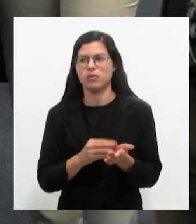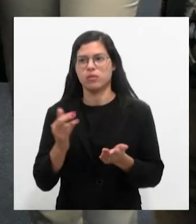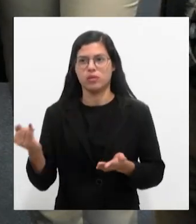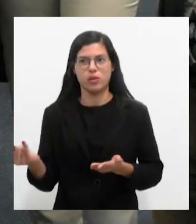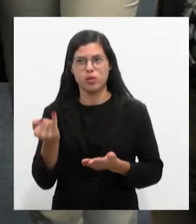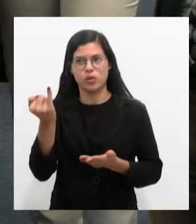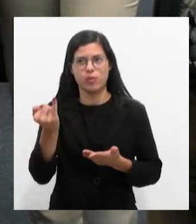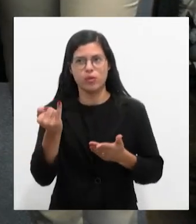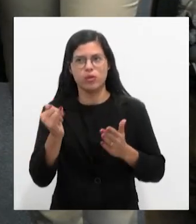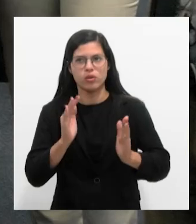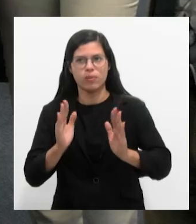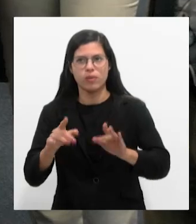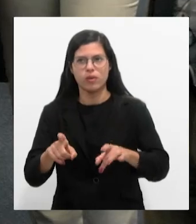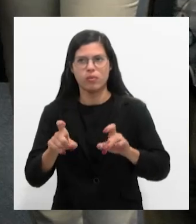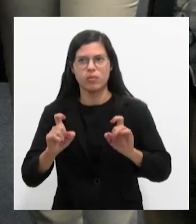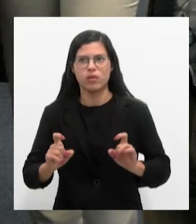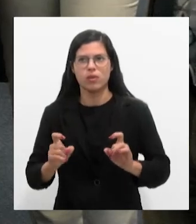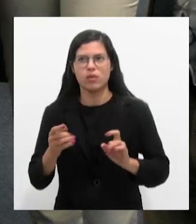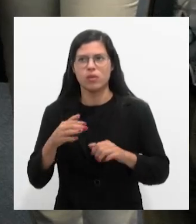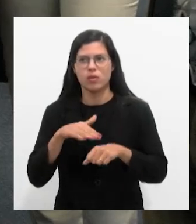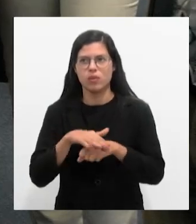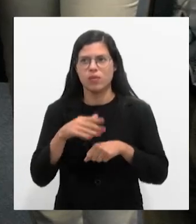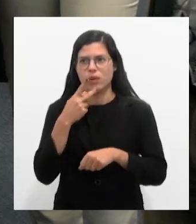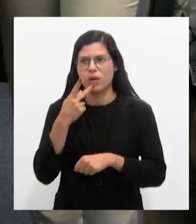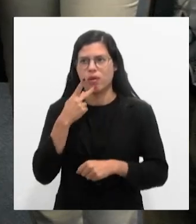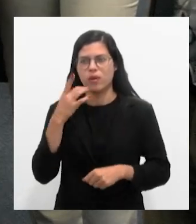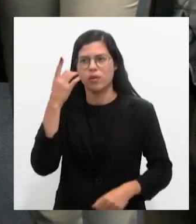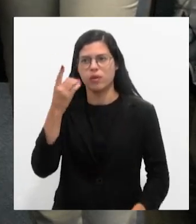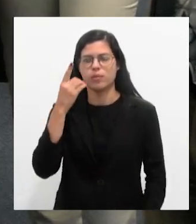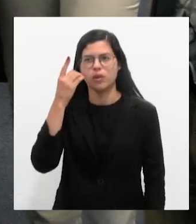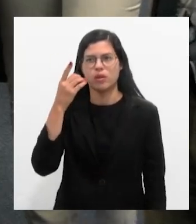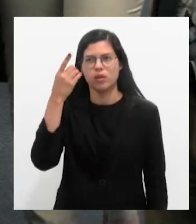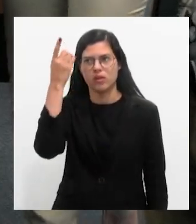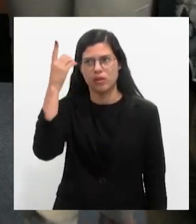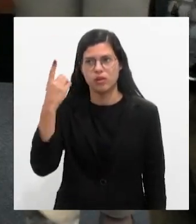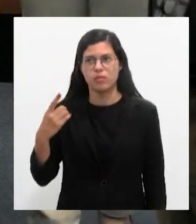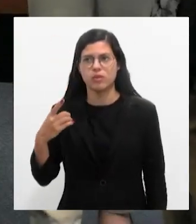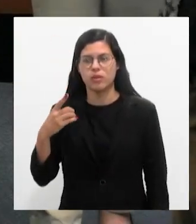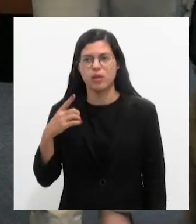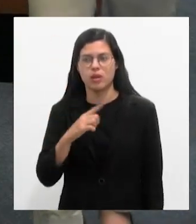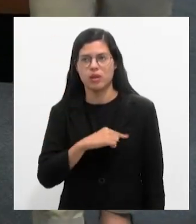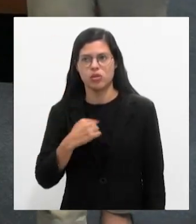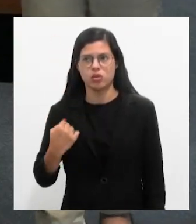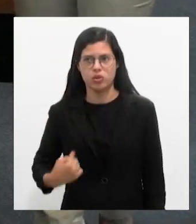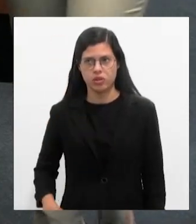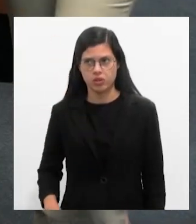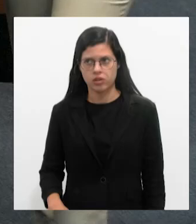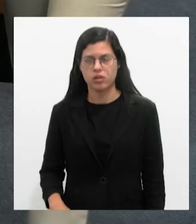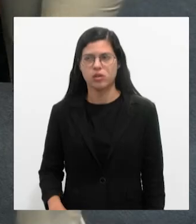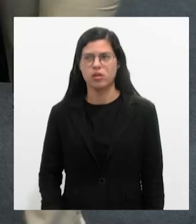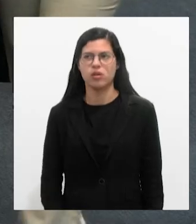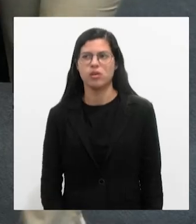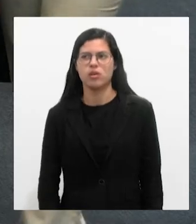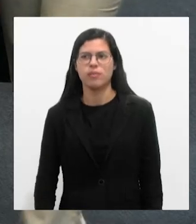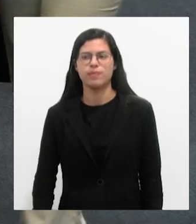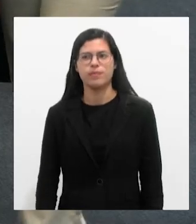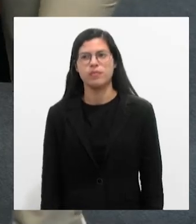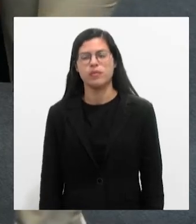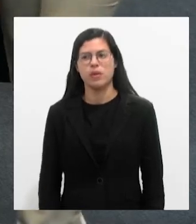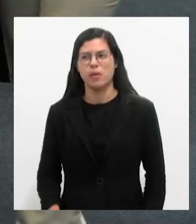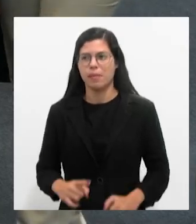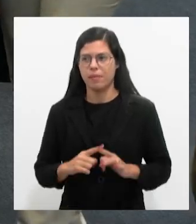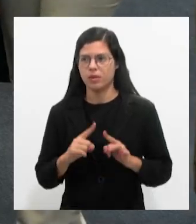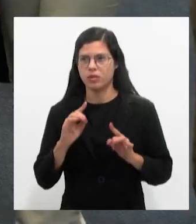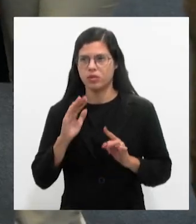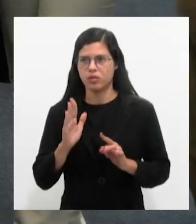mandatos, acabei de falar agora com a deputada Dani Monteiro, que está na China, em missão oficial na China, mas já mandou a posição